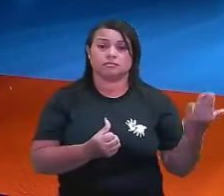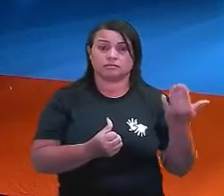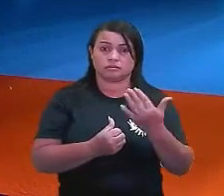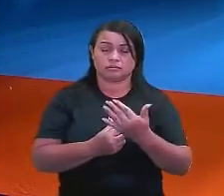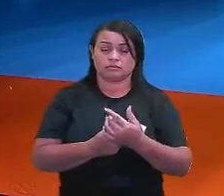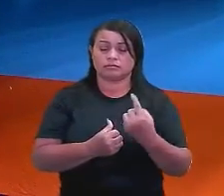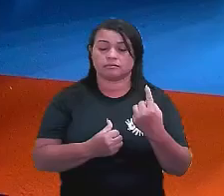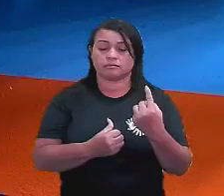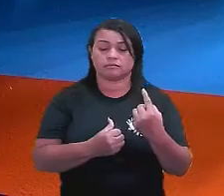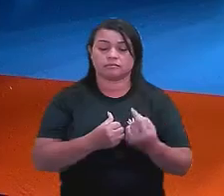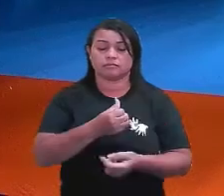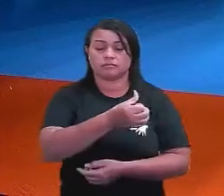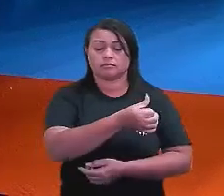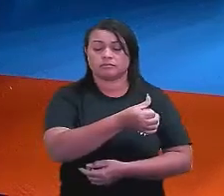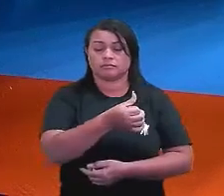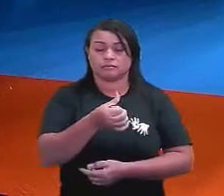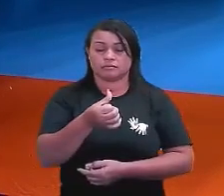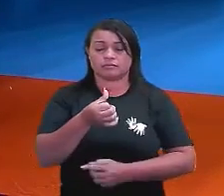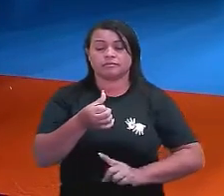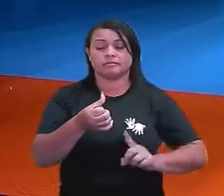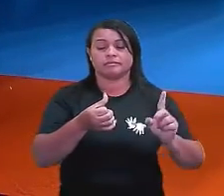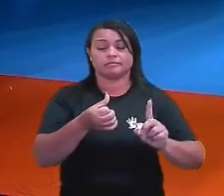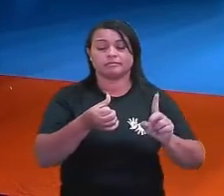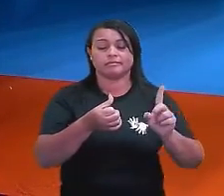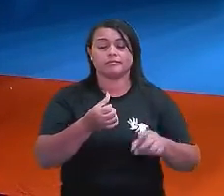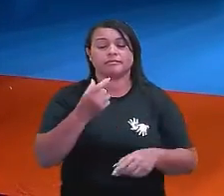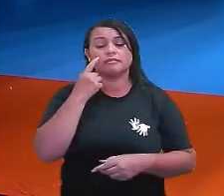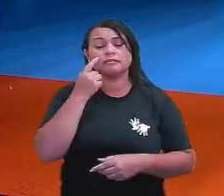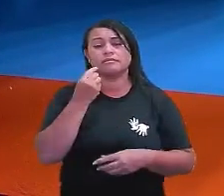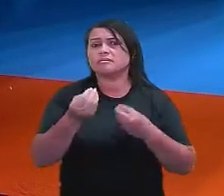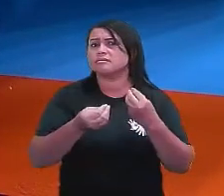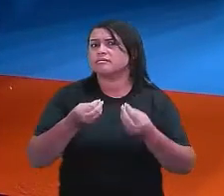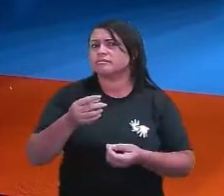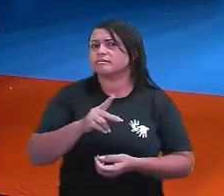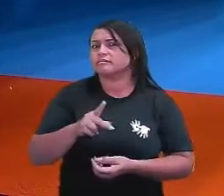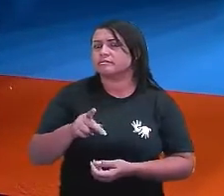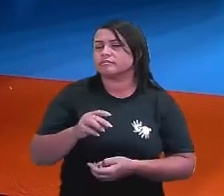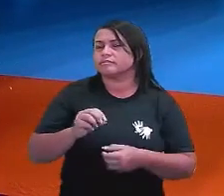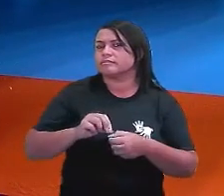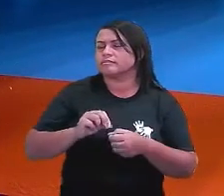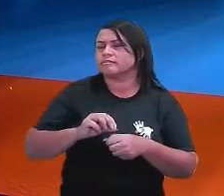aqui. Ah, professora, como é que eu vou fazer?